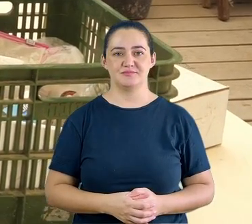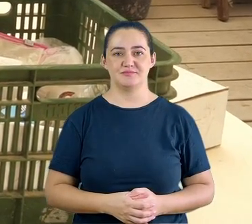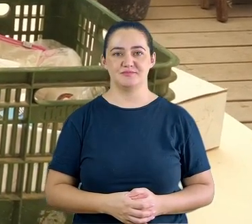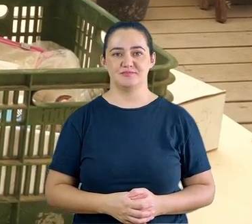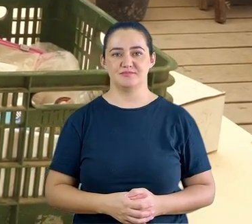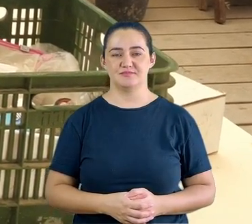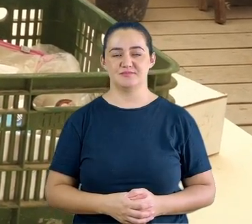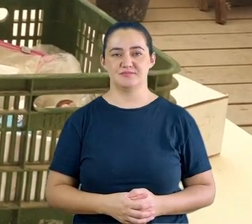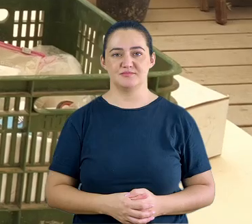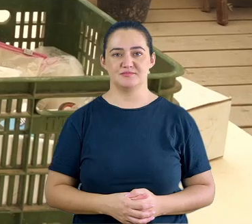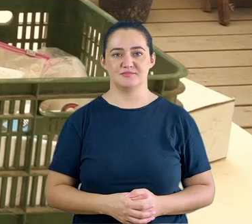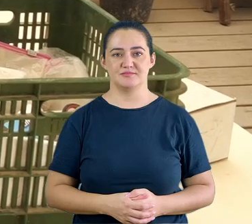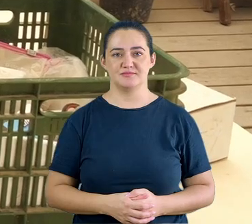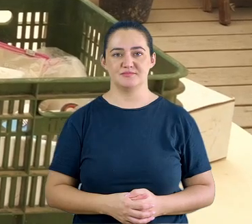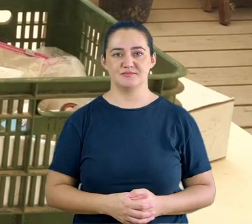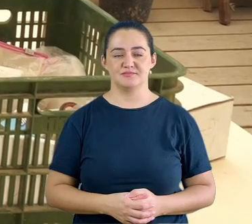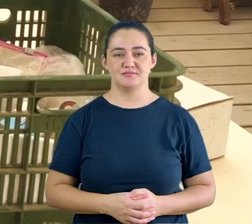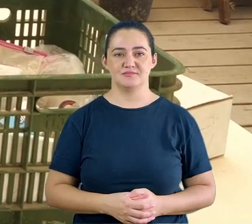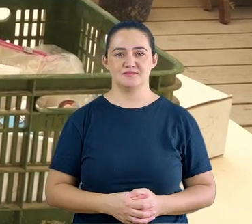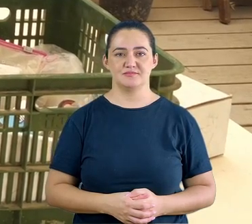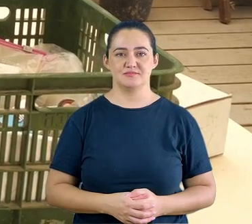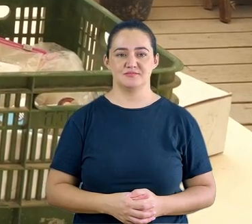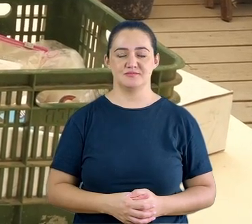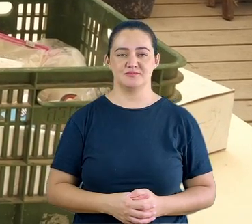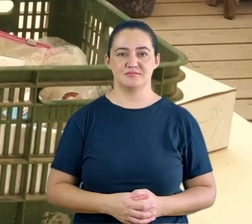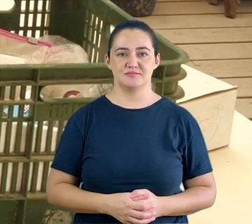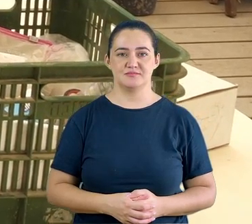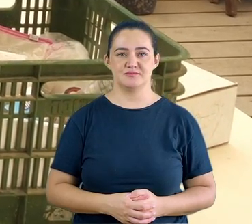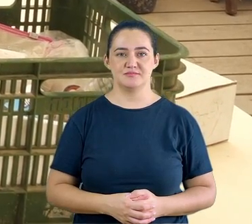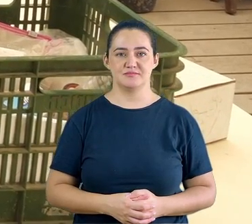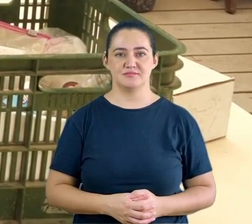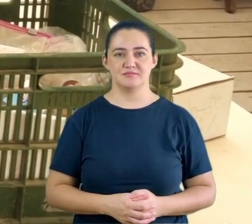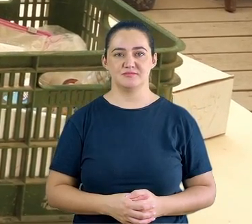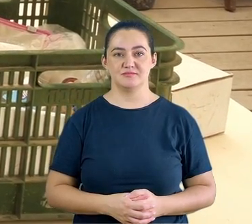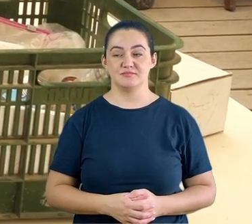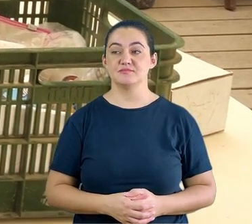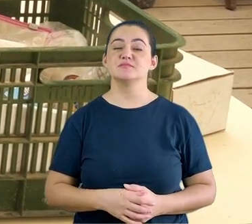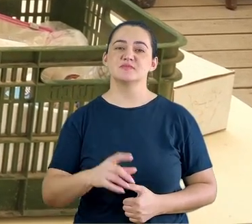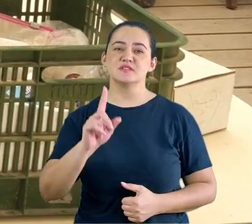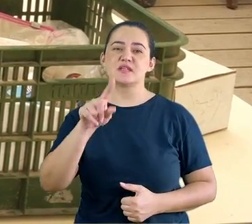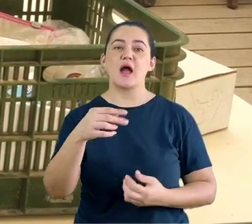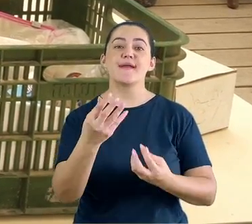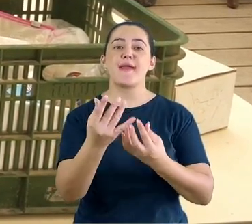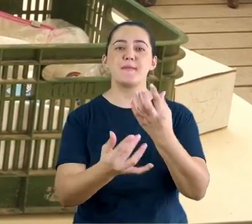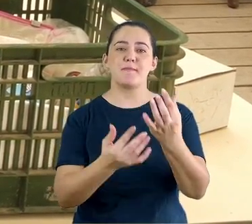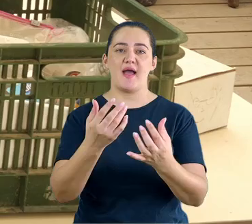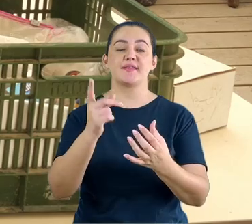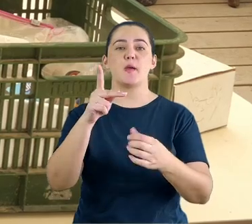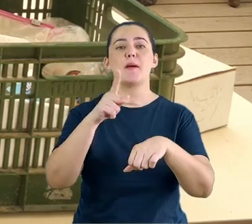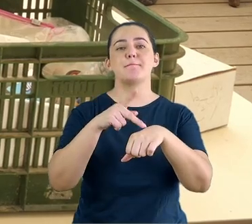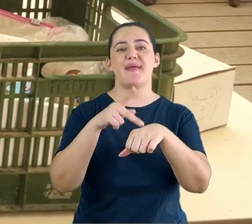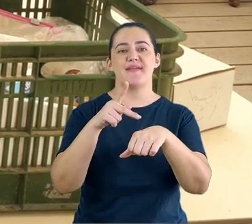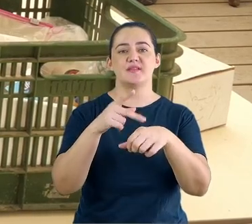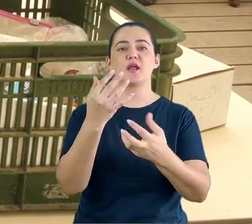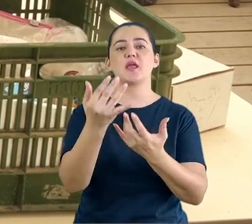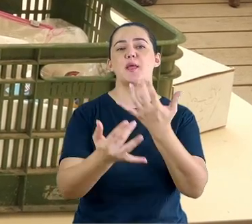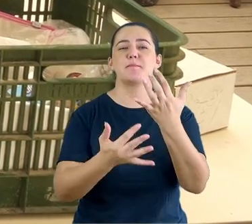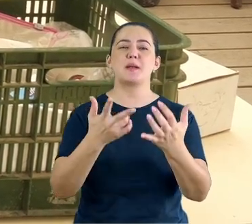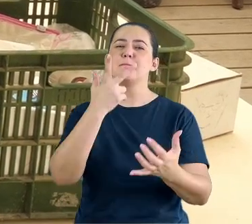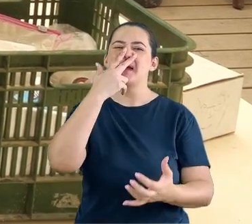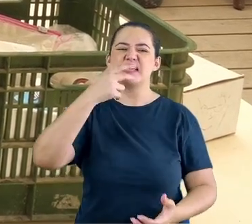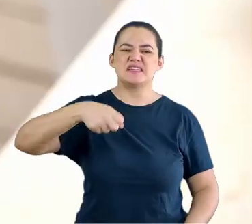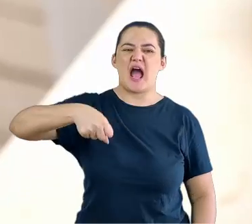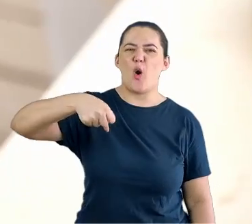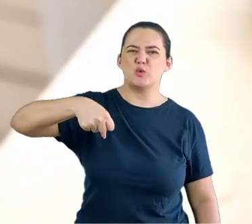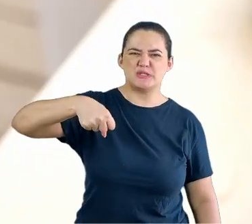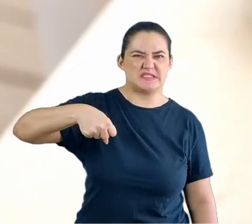de algum tipo de cerâmica que nós tínhamos. Vou mostrar aqui para vocês. Ela está queimada. Lembra que eu falei com vocês